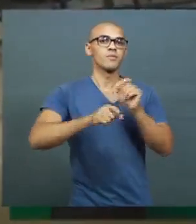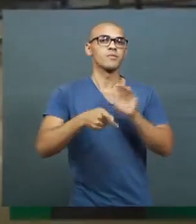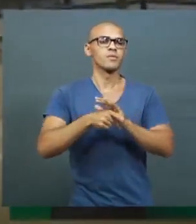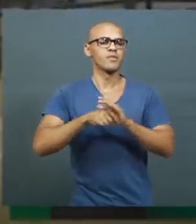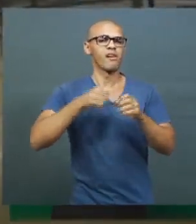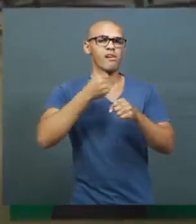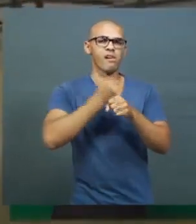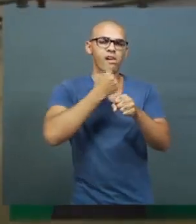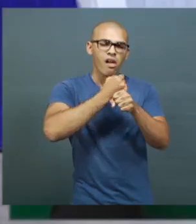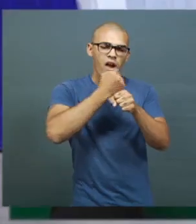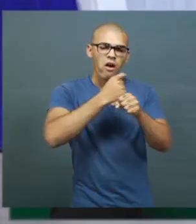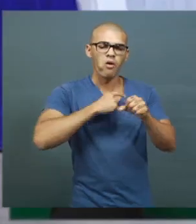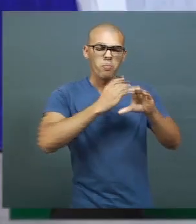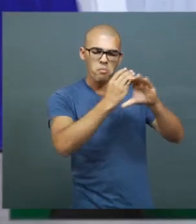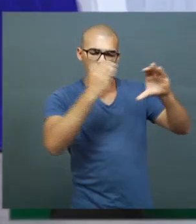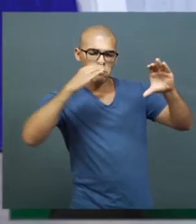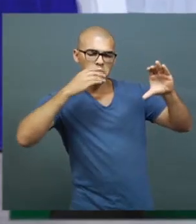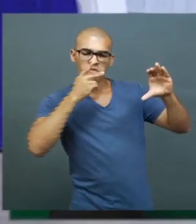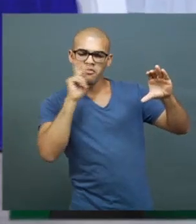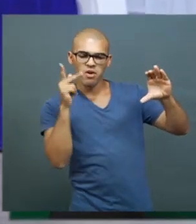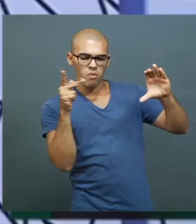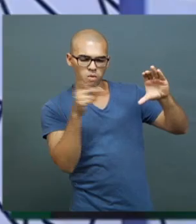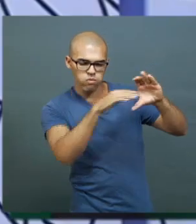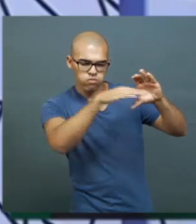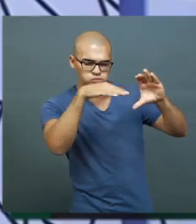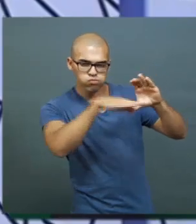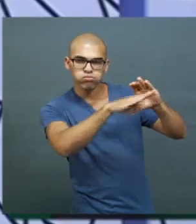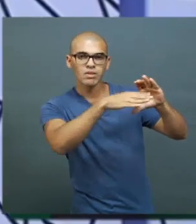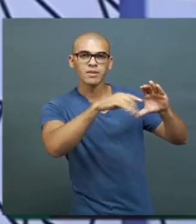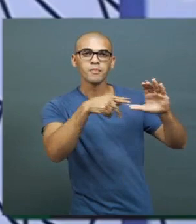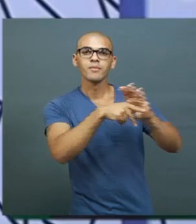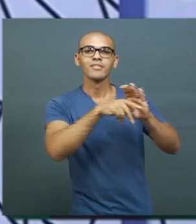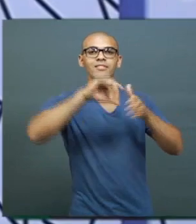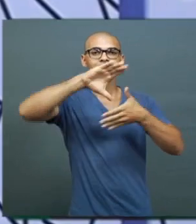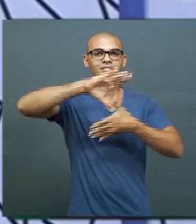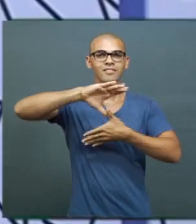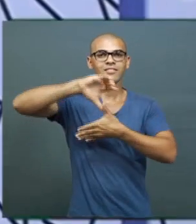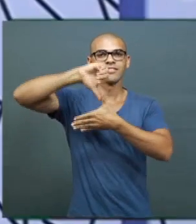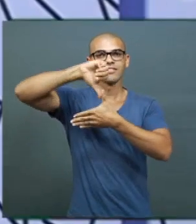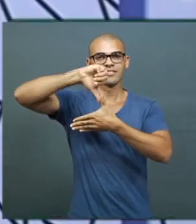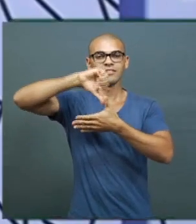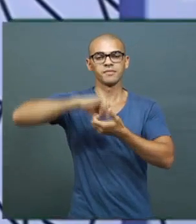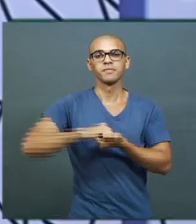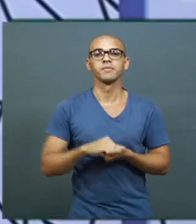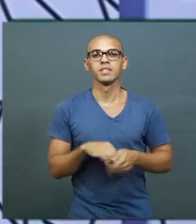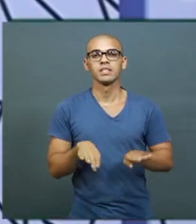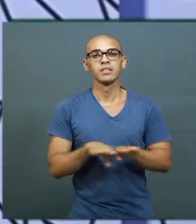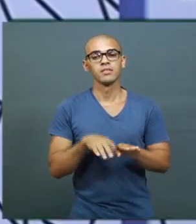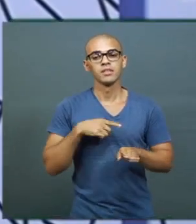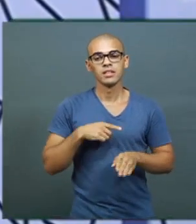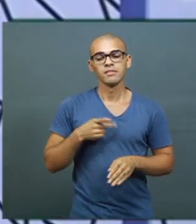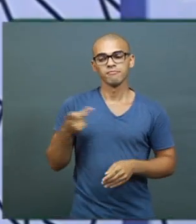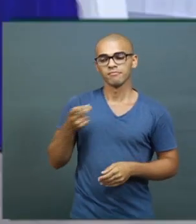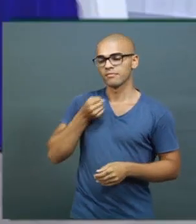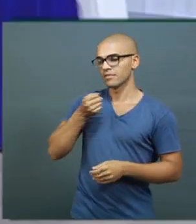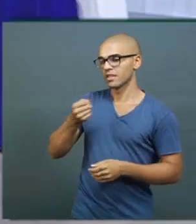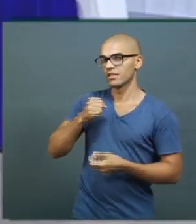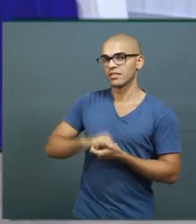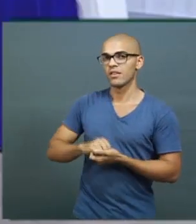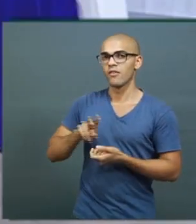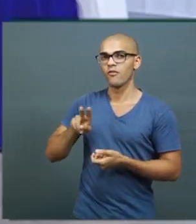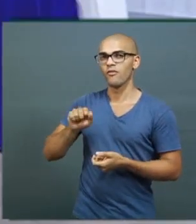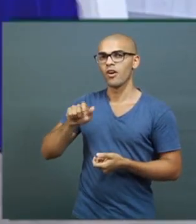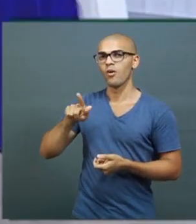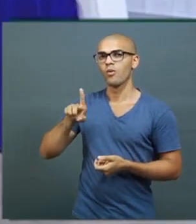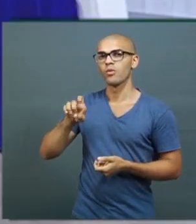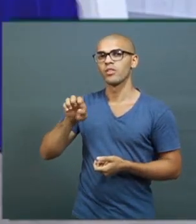da América Latina. Os entrevistados foram o reitor da Universidade Federal de Uberlândia, Walder Steffen Júnior, e o